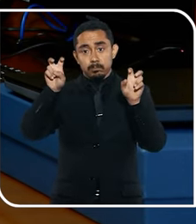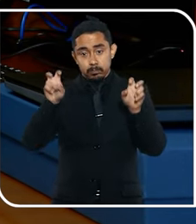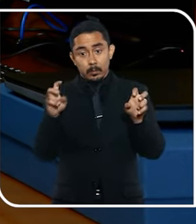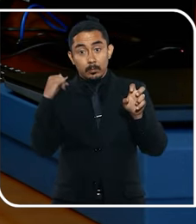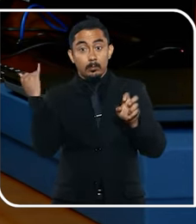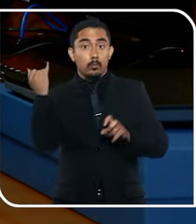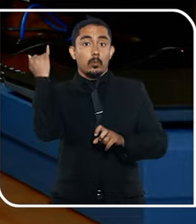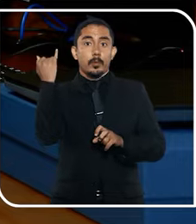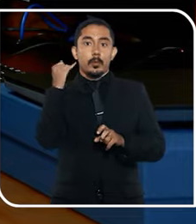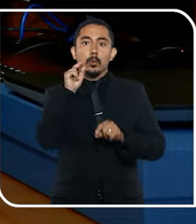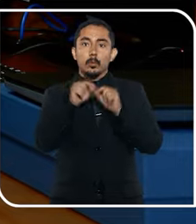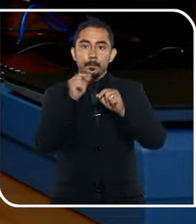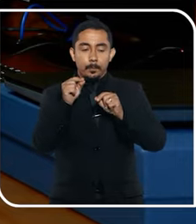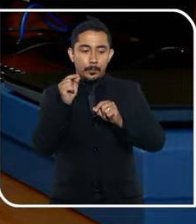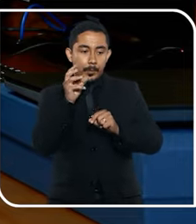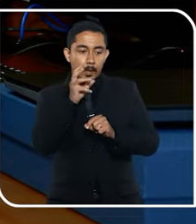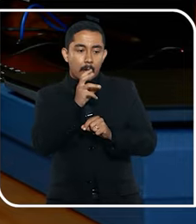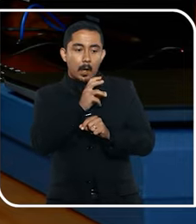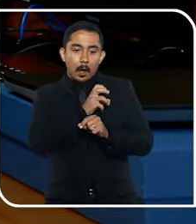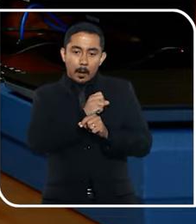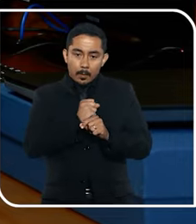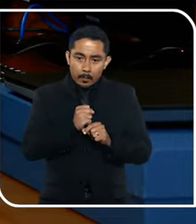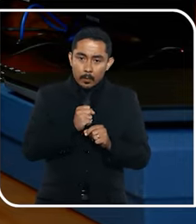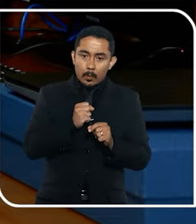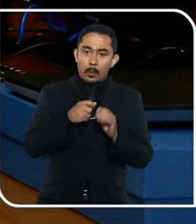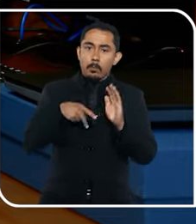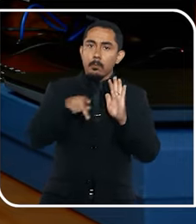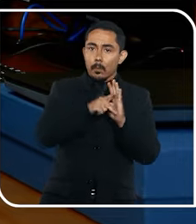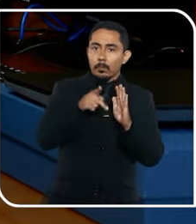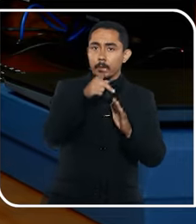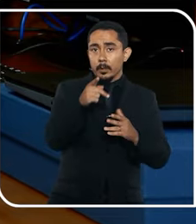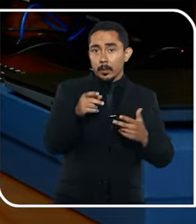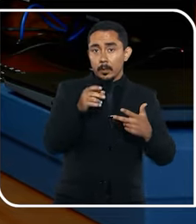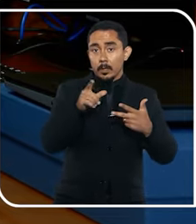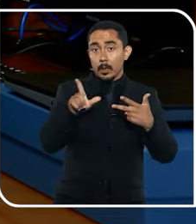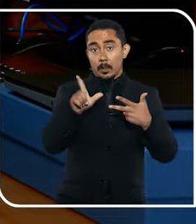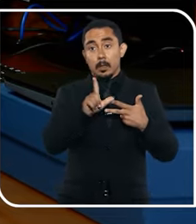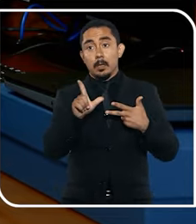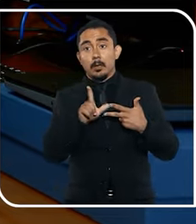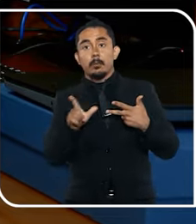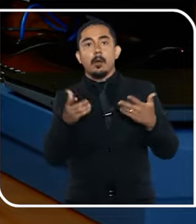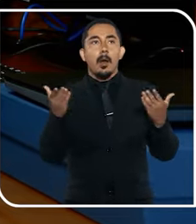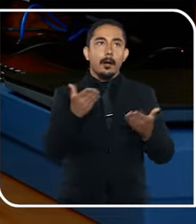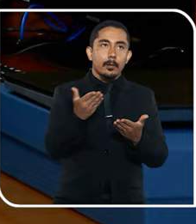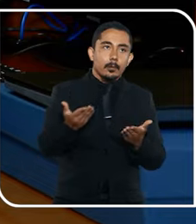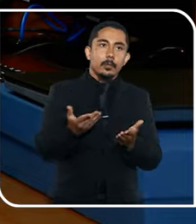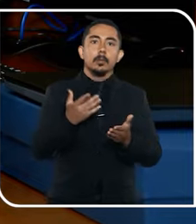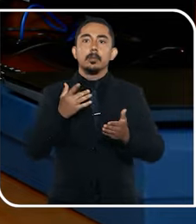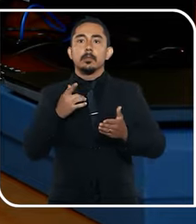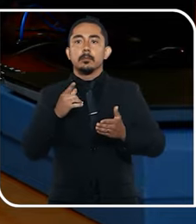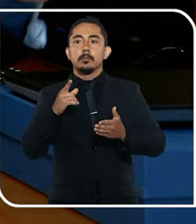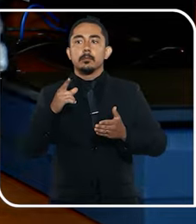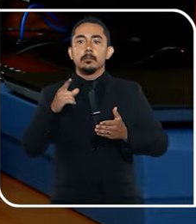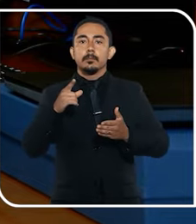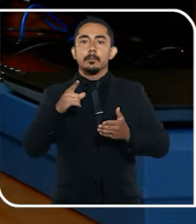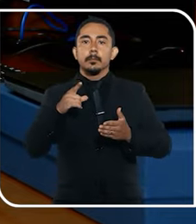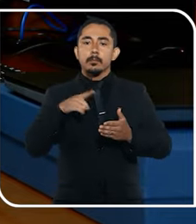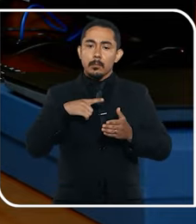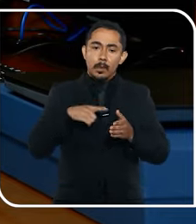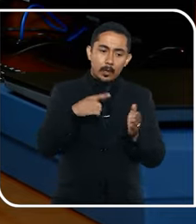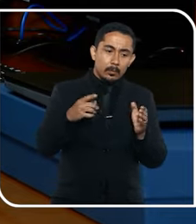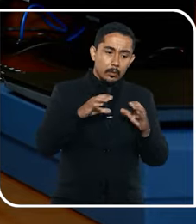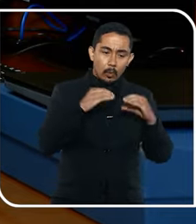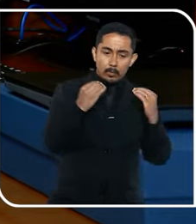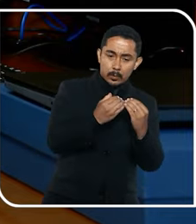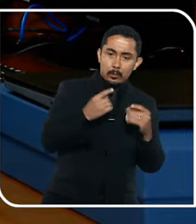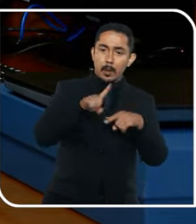que a morosidade do legislativo, né, vai passar agora por uma comissão, depois vai para outra, vai passando